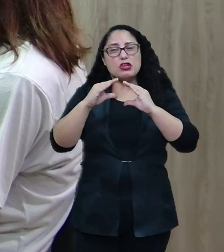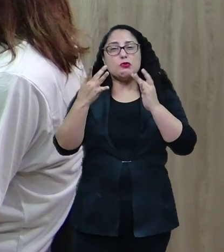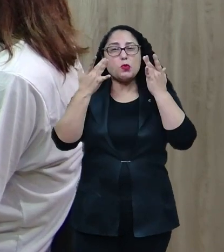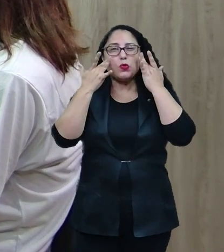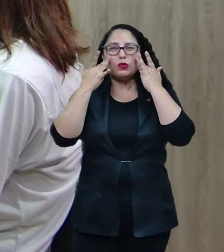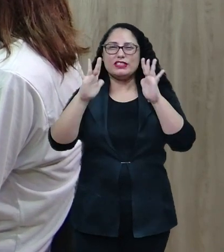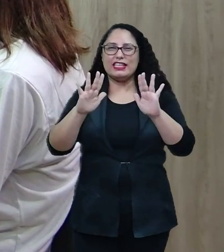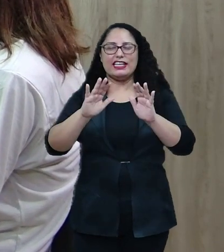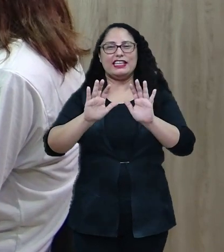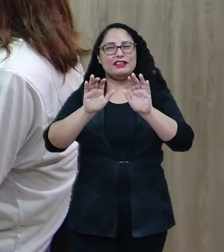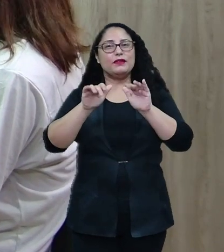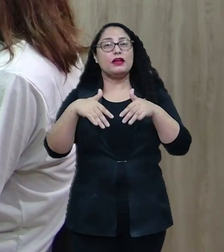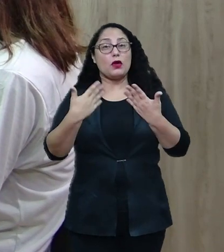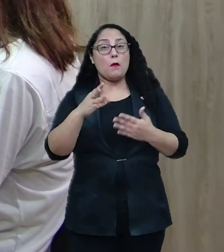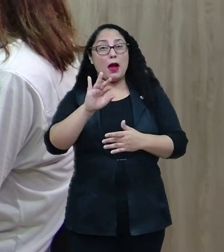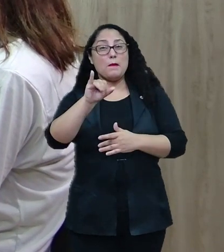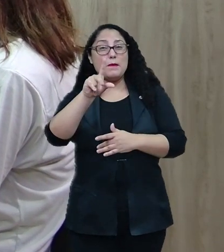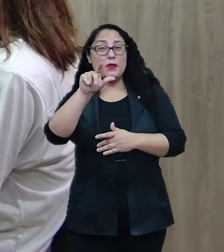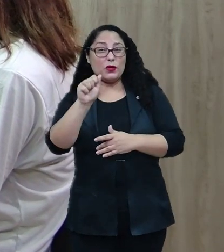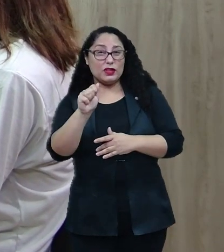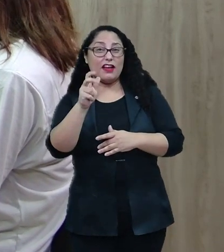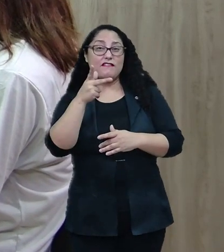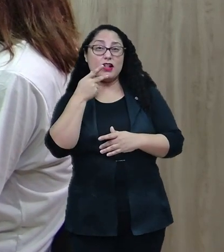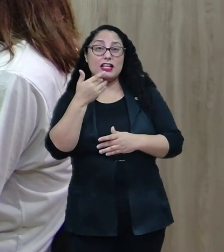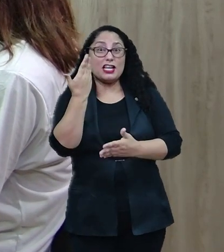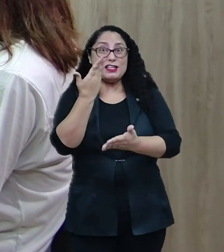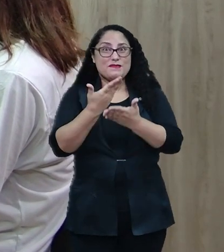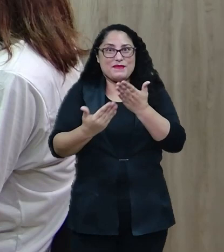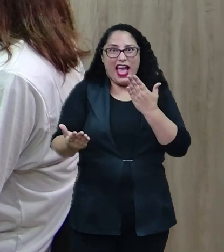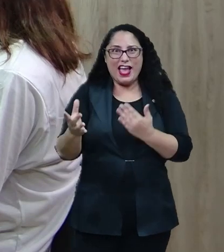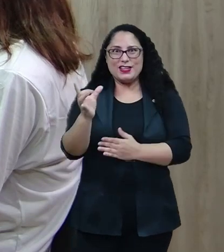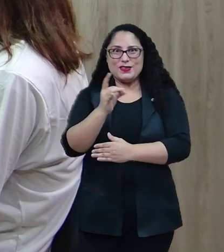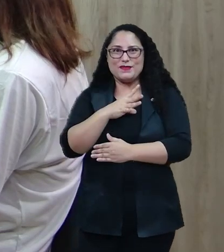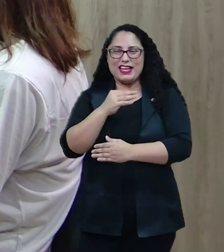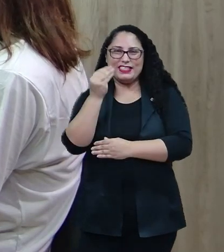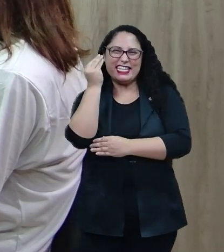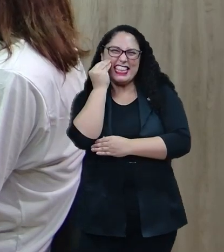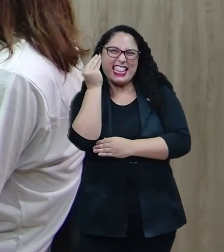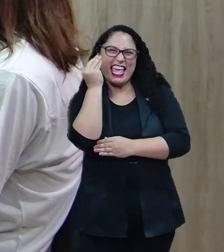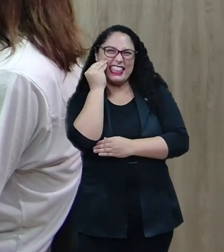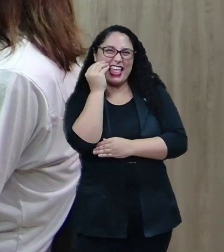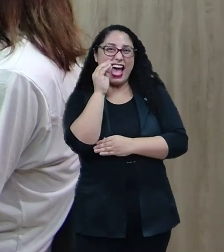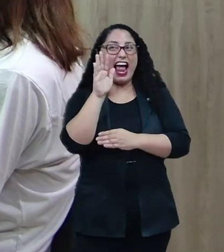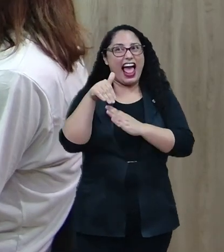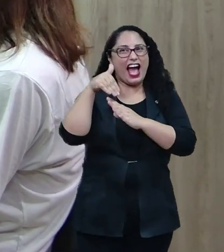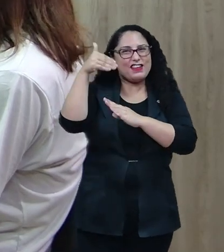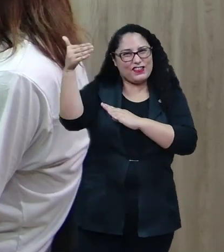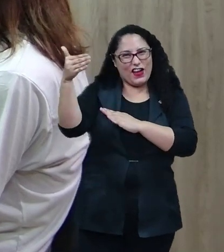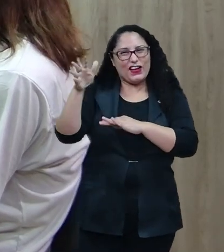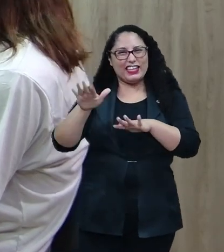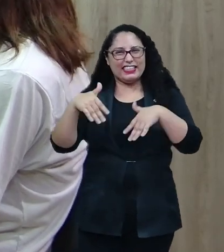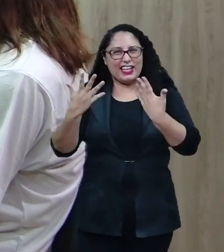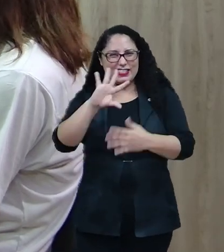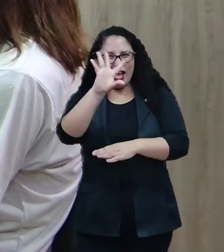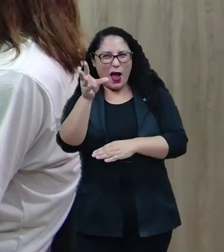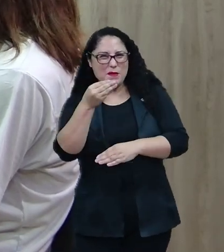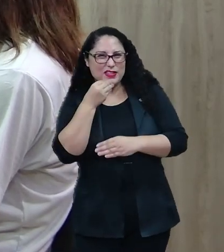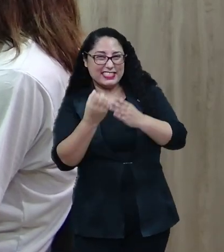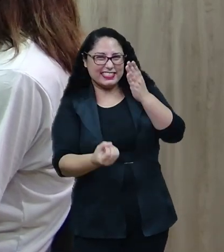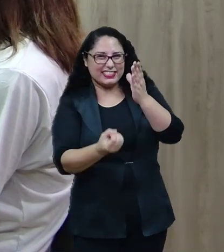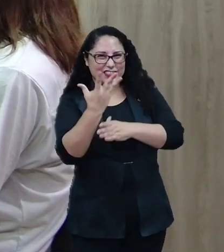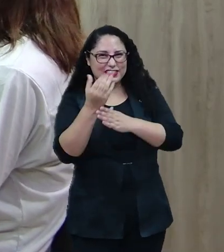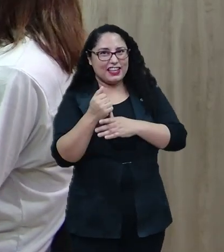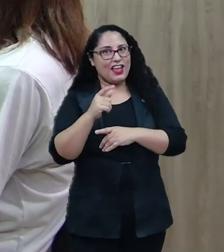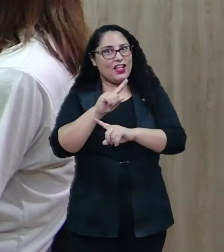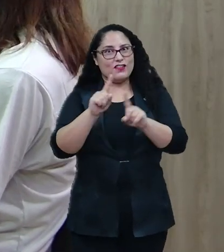Enfim. E como a Bruna falou, né, a gente perde o medo de tentar alguma coisa lá fora. Então, se a oportunidade